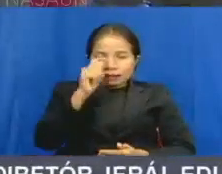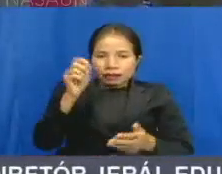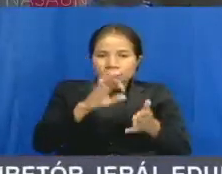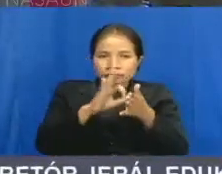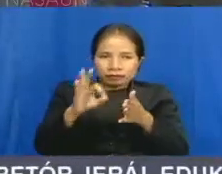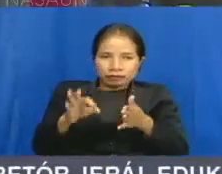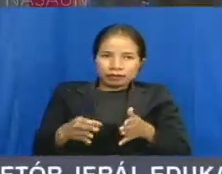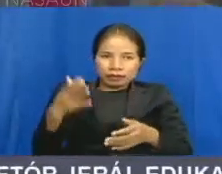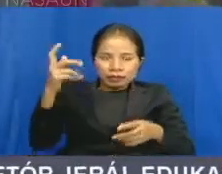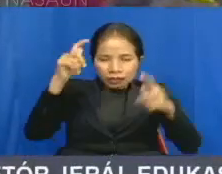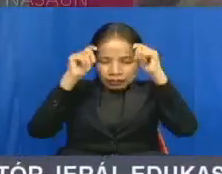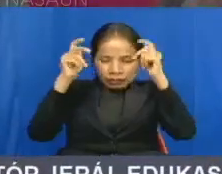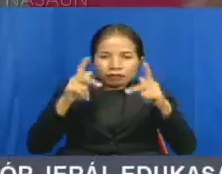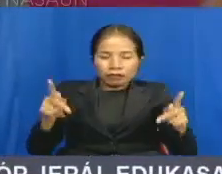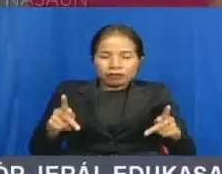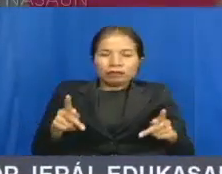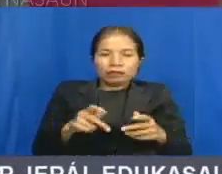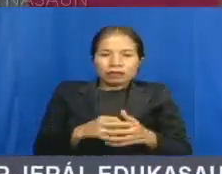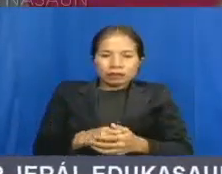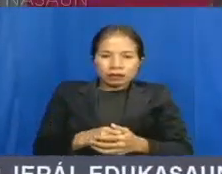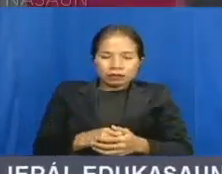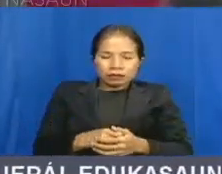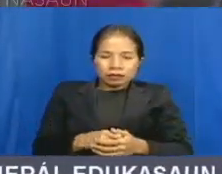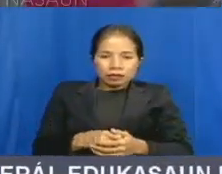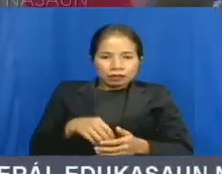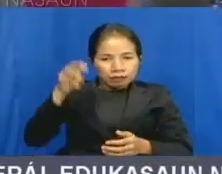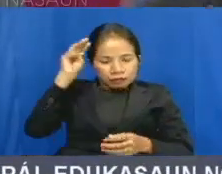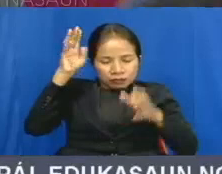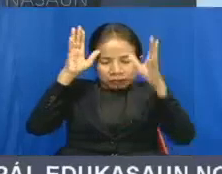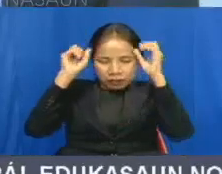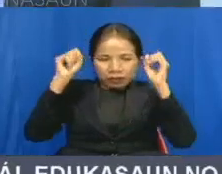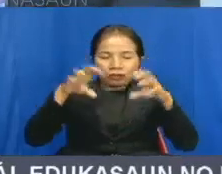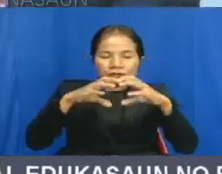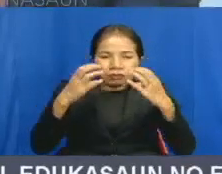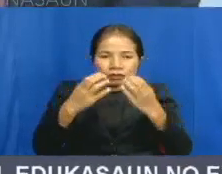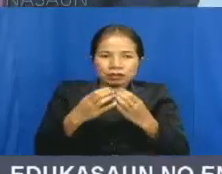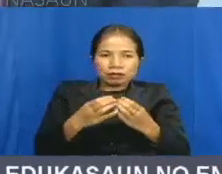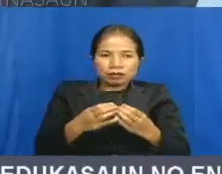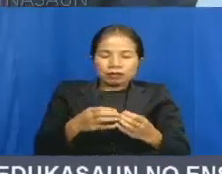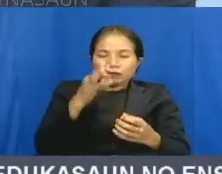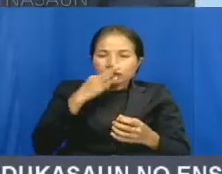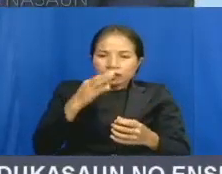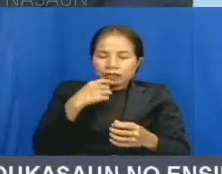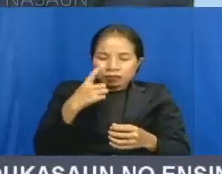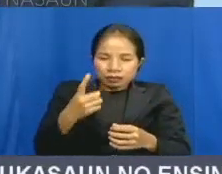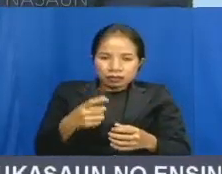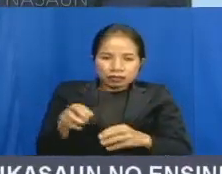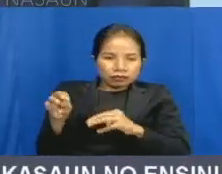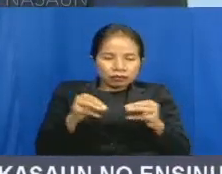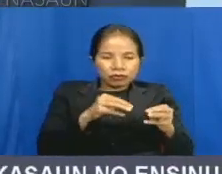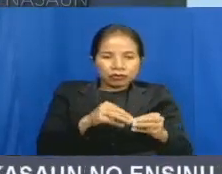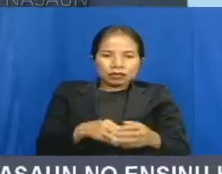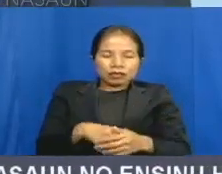Terça-feira, né, e Timor Plaza, sua room. Ministro, Presidência, Conselho, Ministro Fidelis Leite Magalhães, assunto mudança